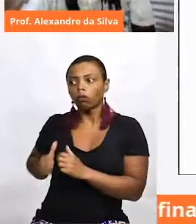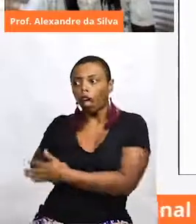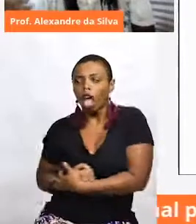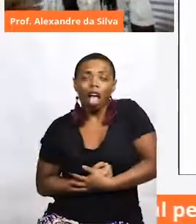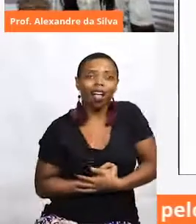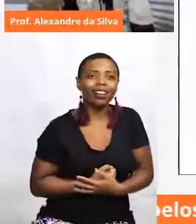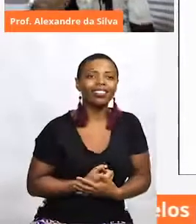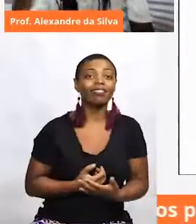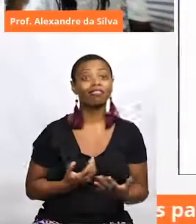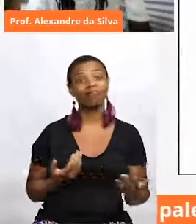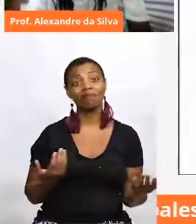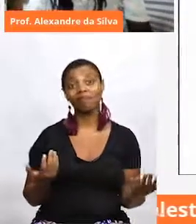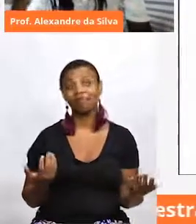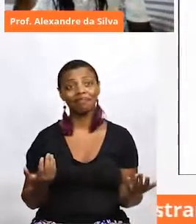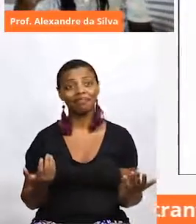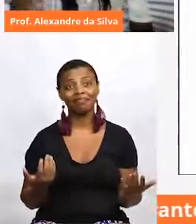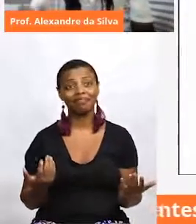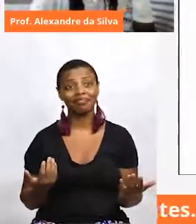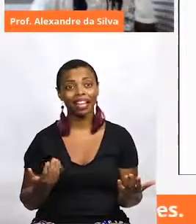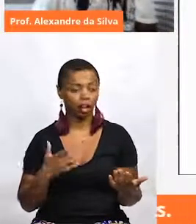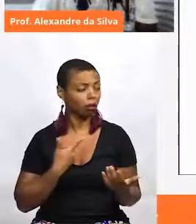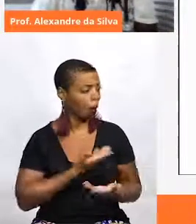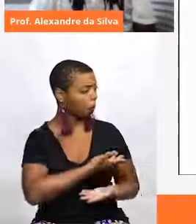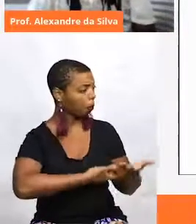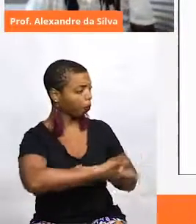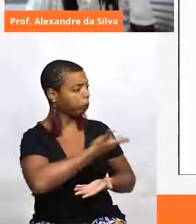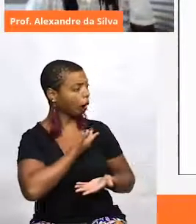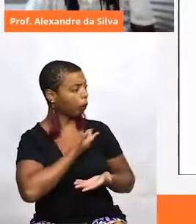porque é isso. Então eu fui